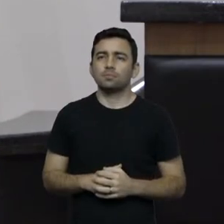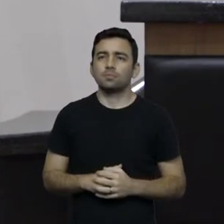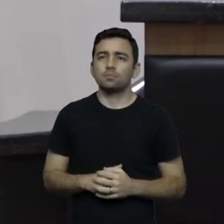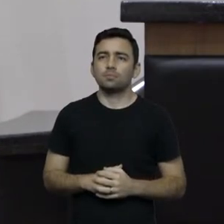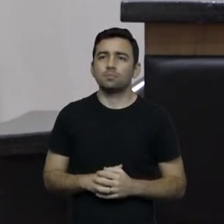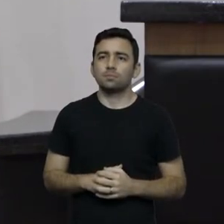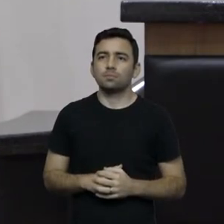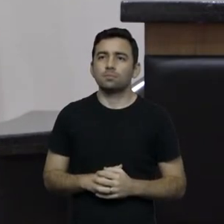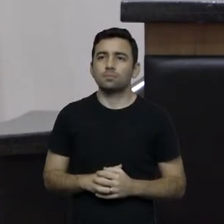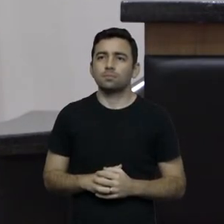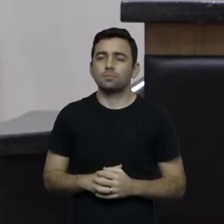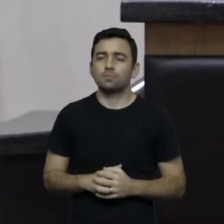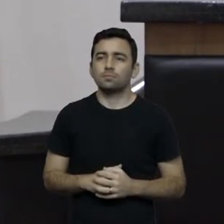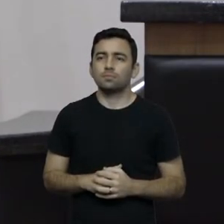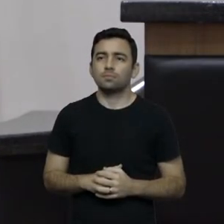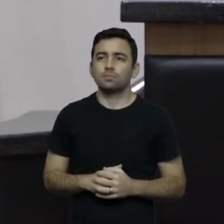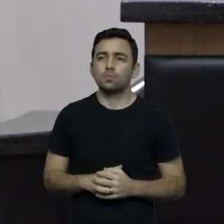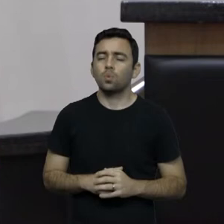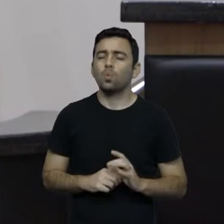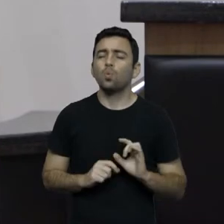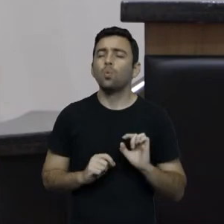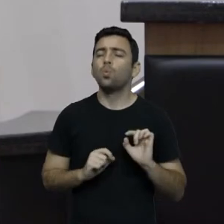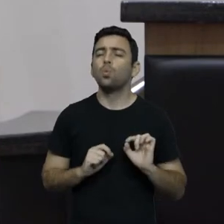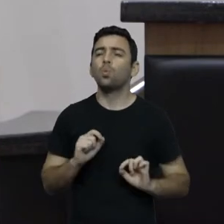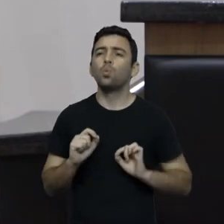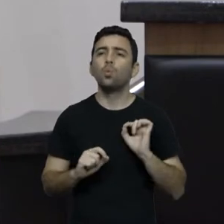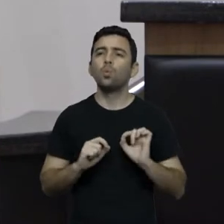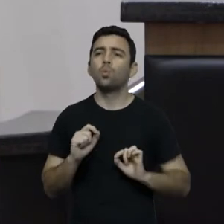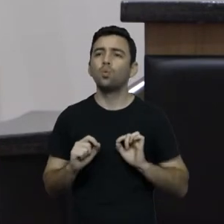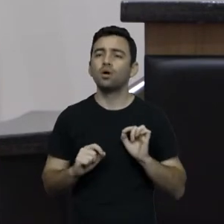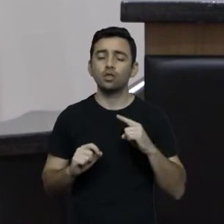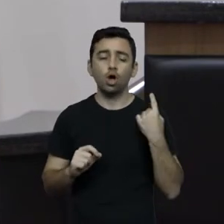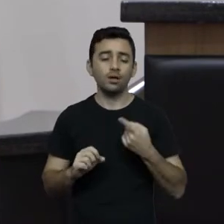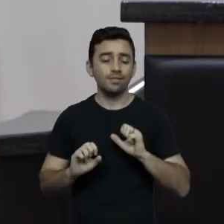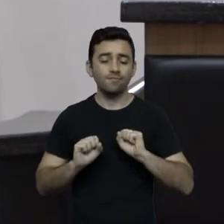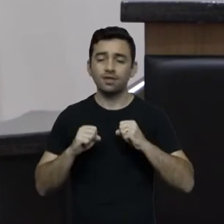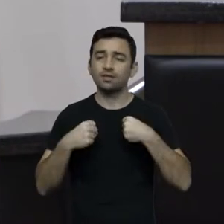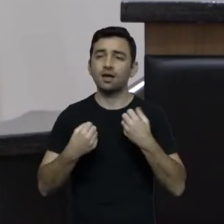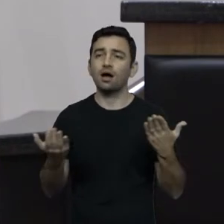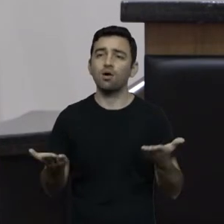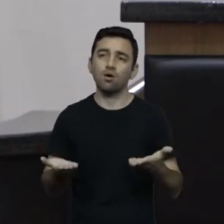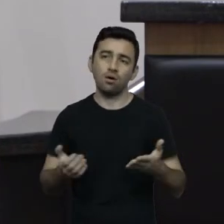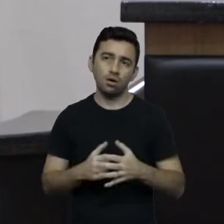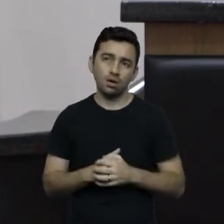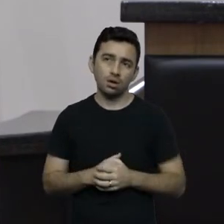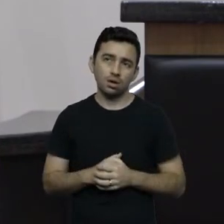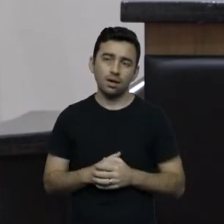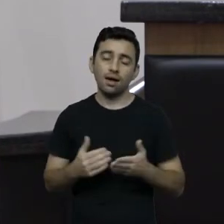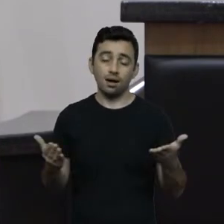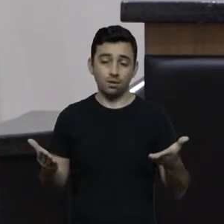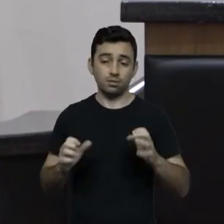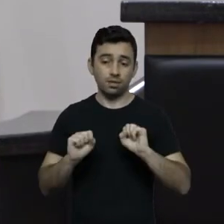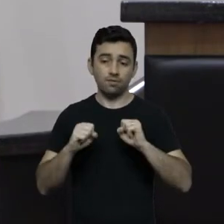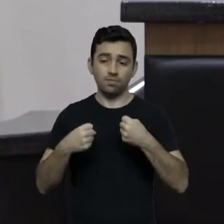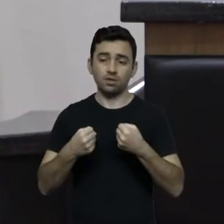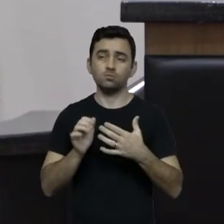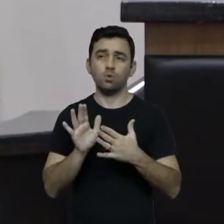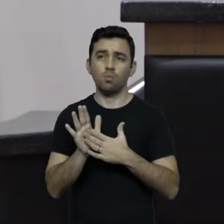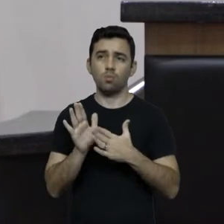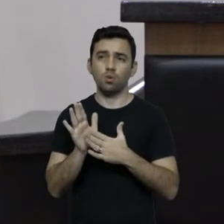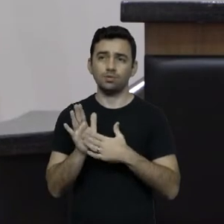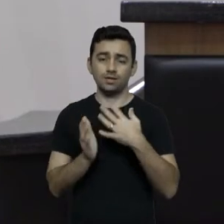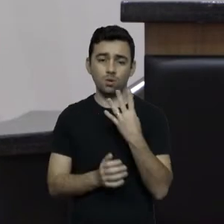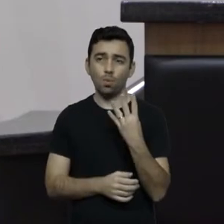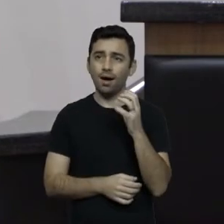e o que que o que que nós defendemos aqui nós defendemos a proposta nas